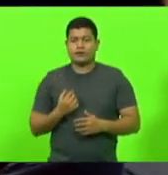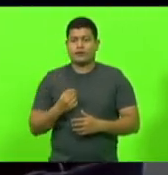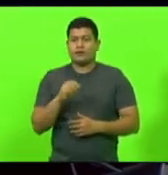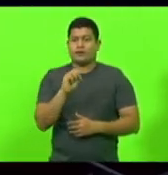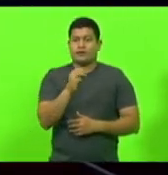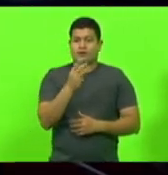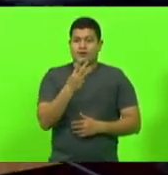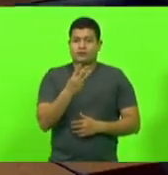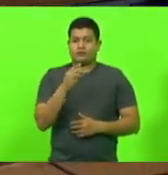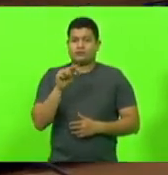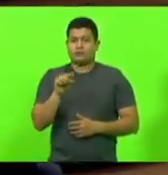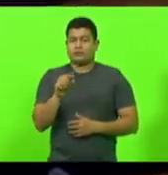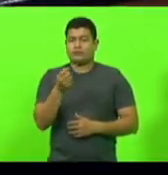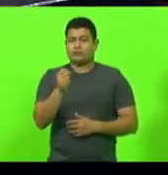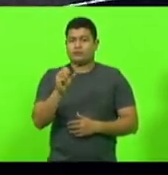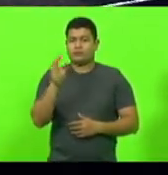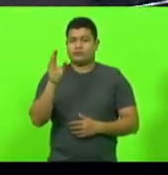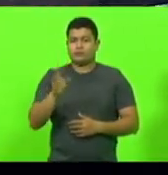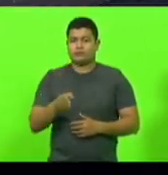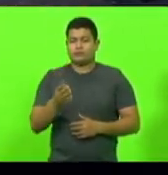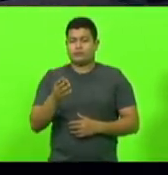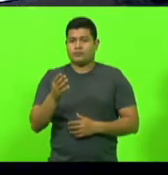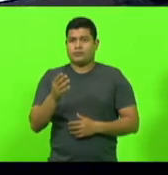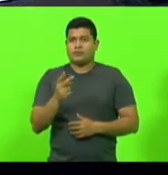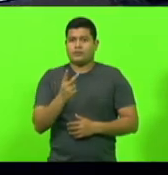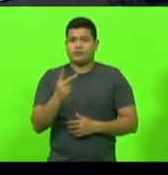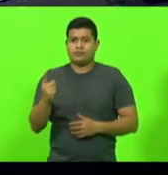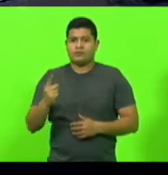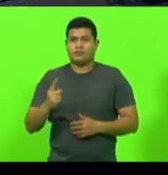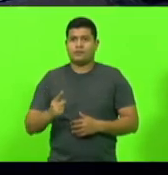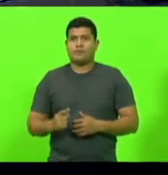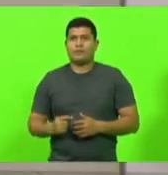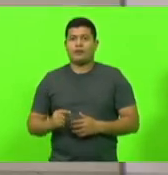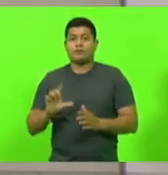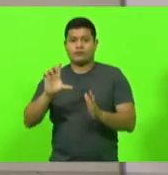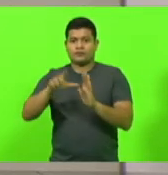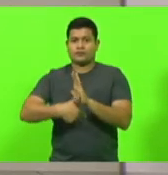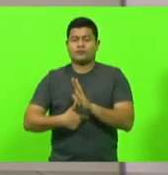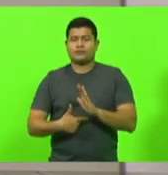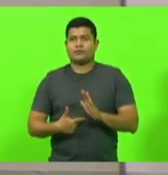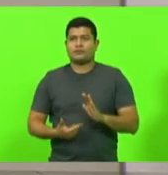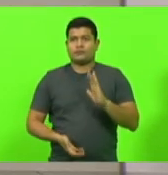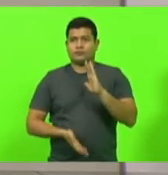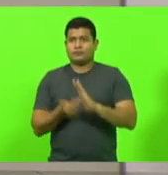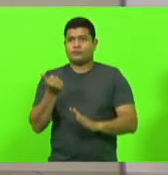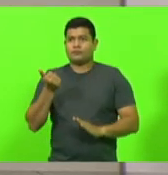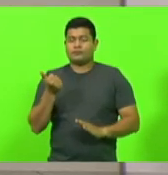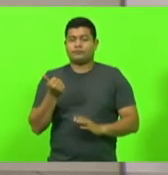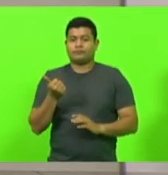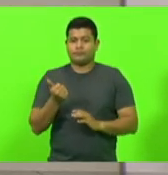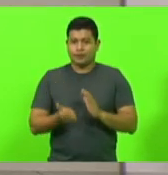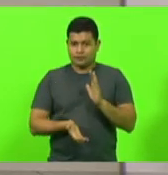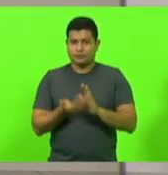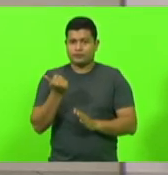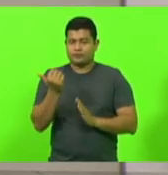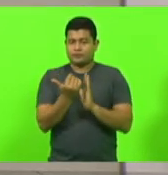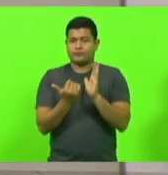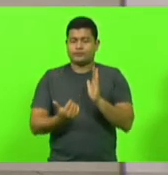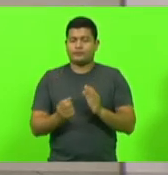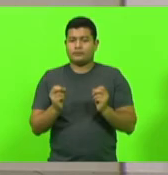0380.4/2019, de minha autoria, ou na sequência. Vossa excelência está pedindo a retirada de pauta.